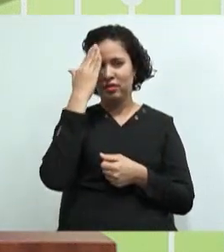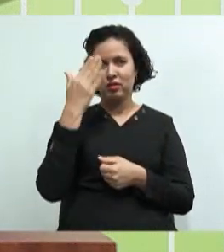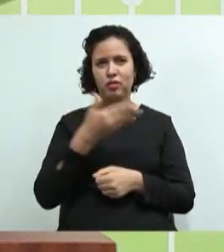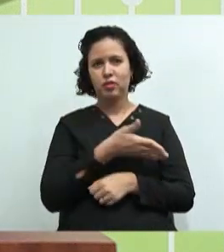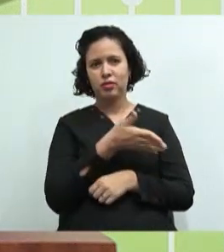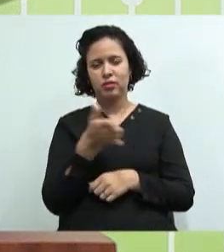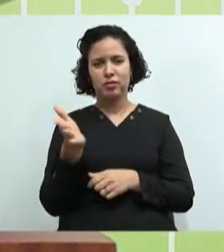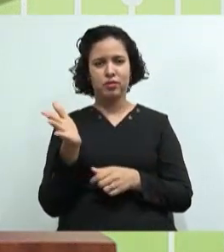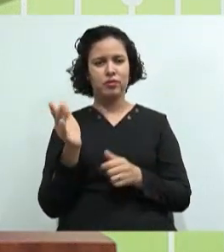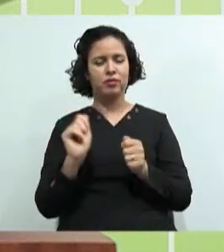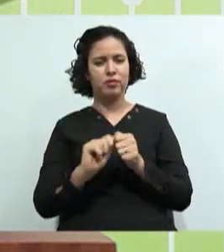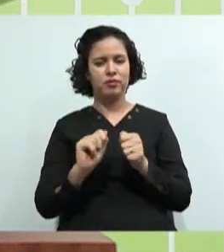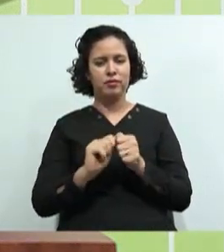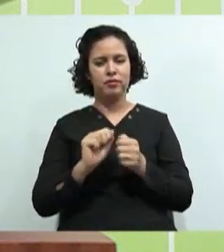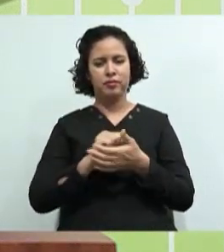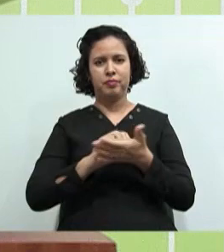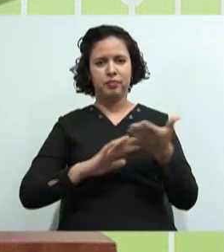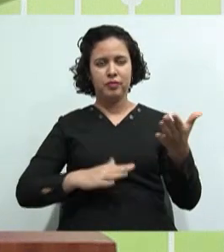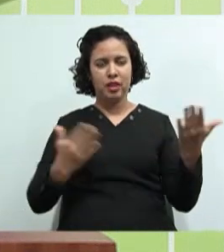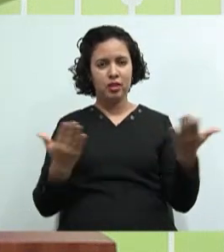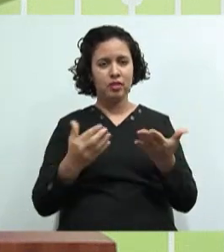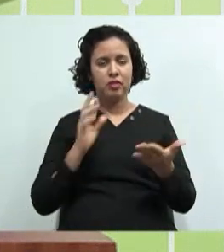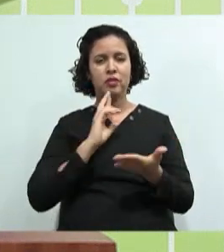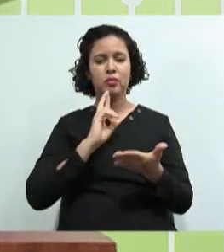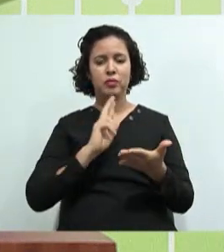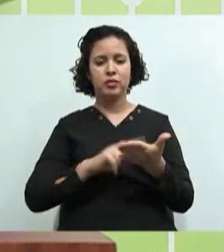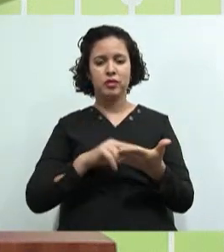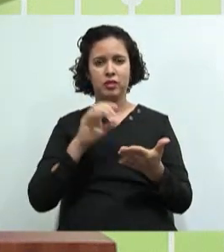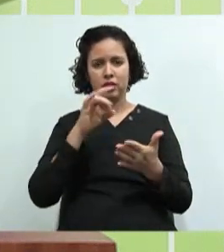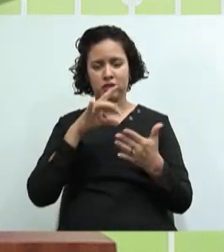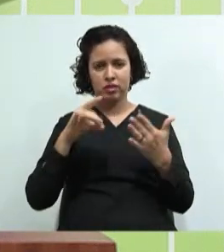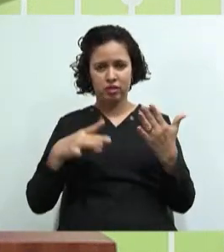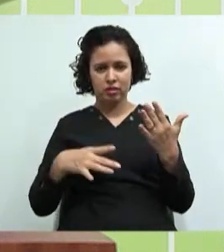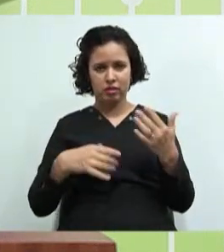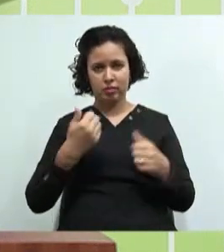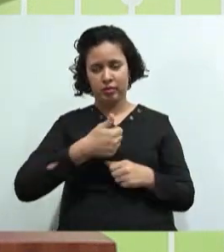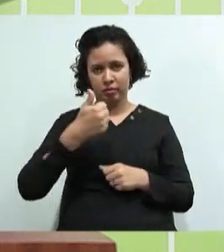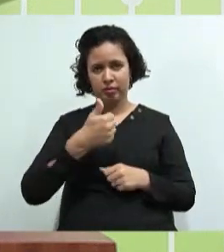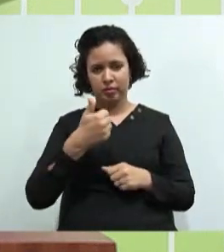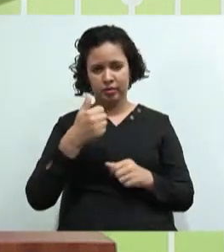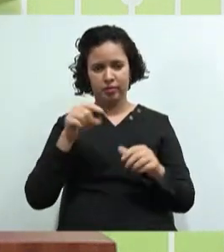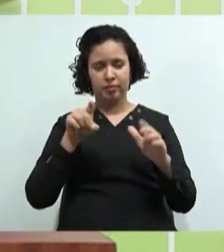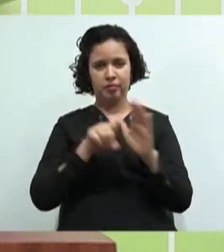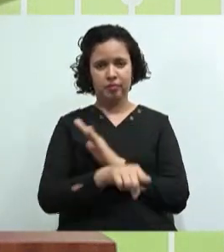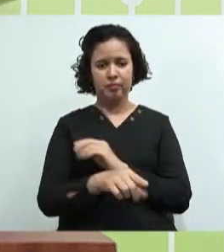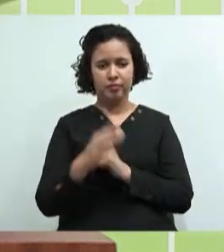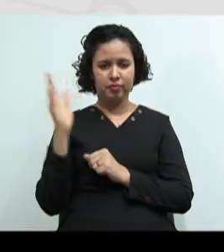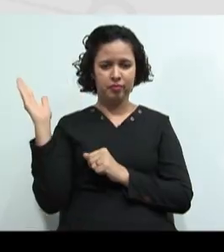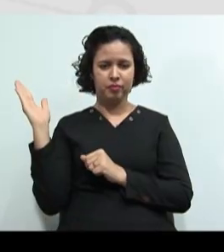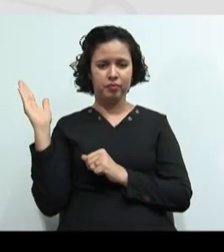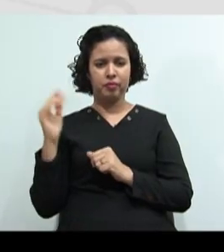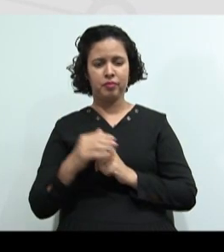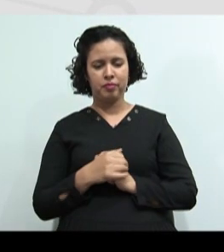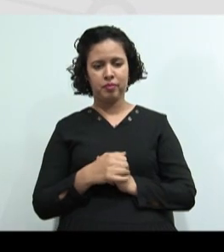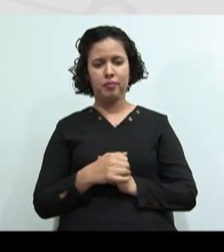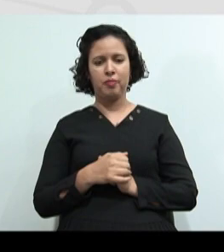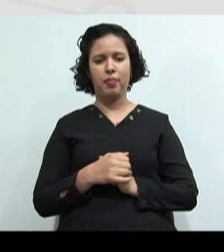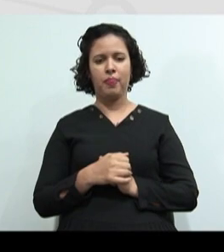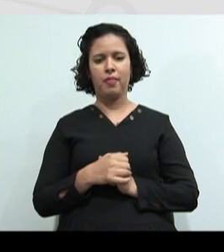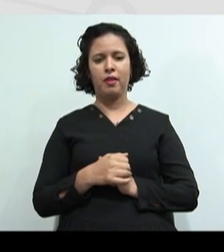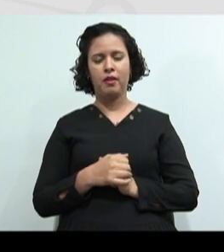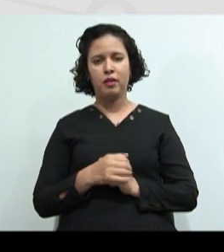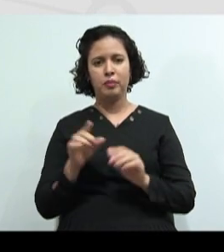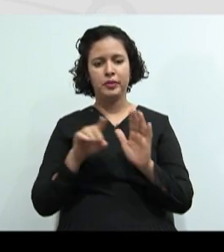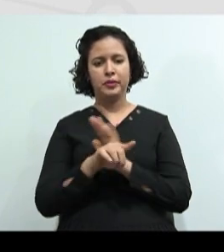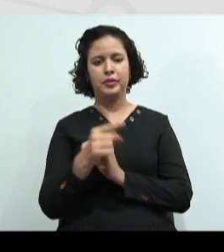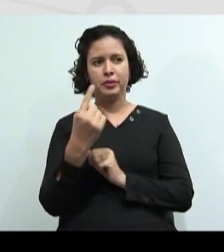vocês fizeram a atividade e é lógico, vamos responder agora cada uma delas. Vamos para a primeira então, coloca aí na tela que eu quero ler para você. Olha só,